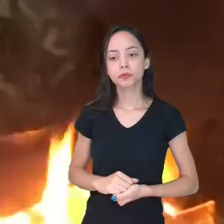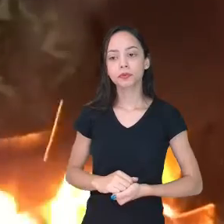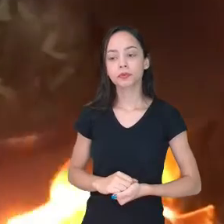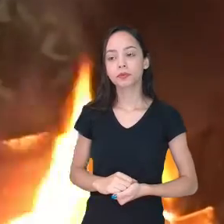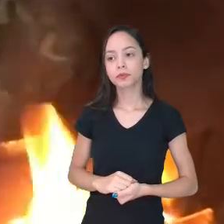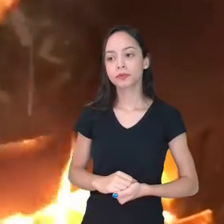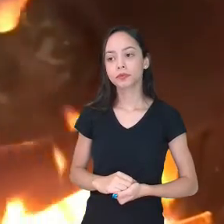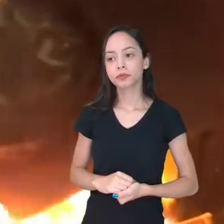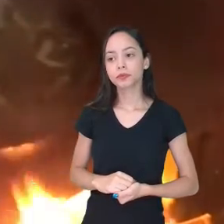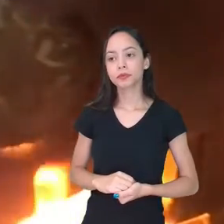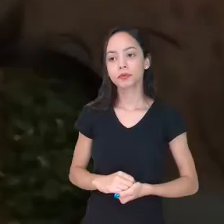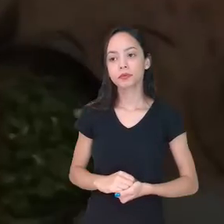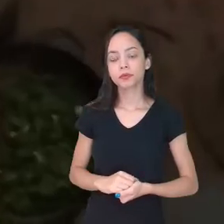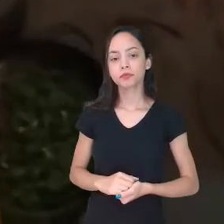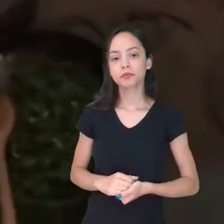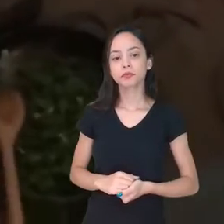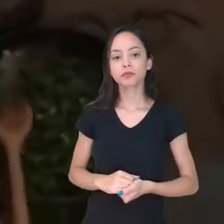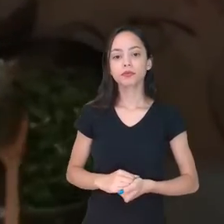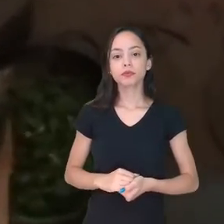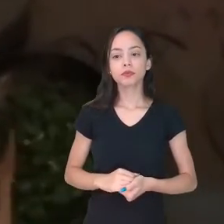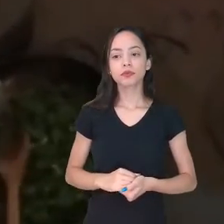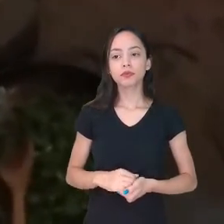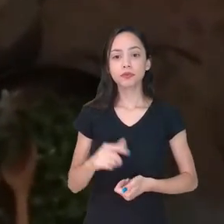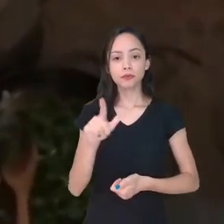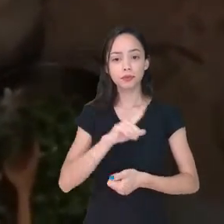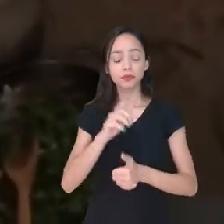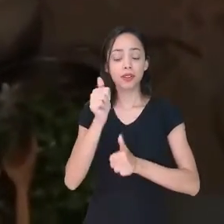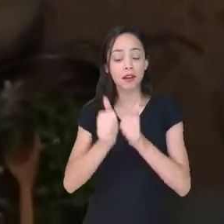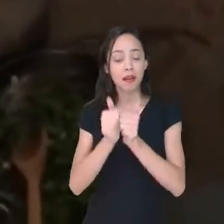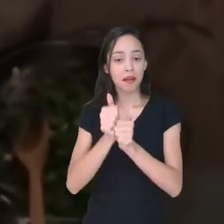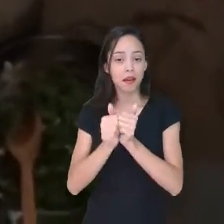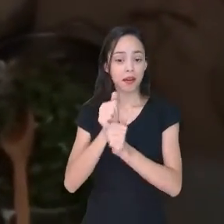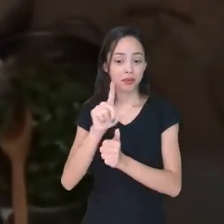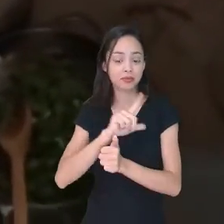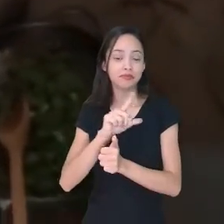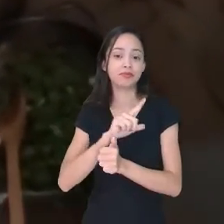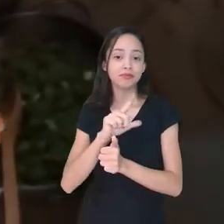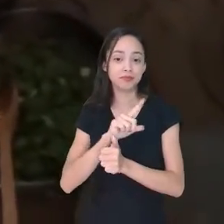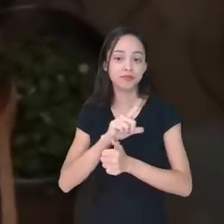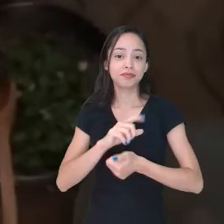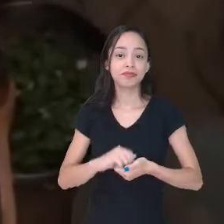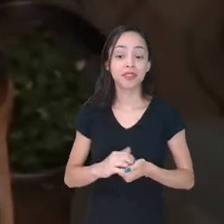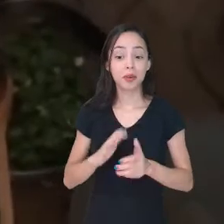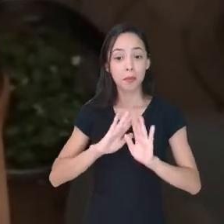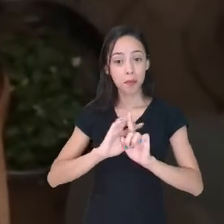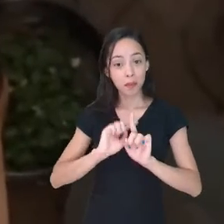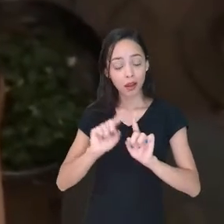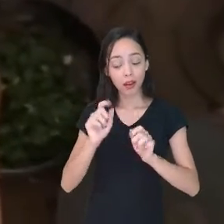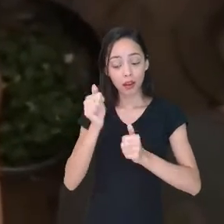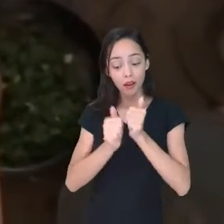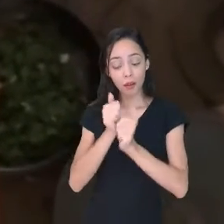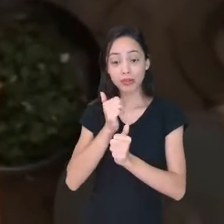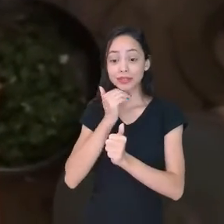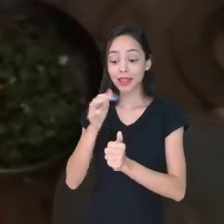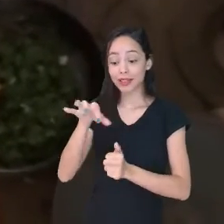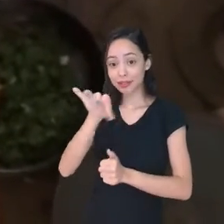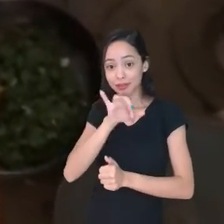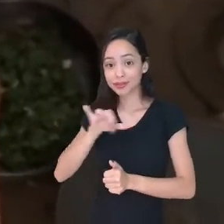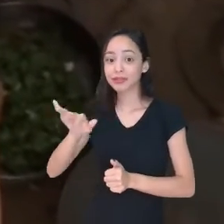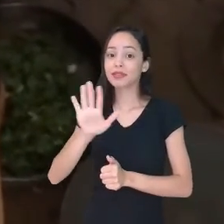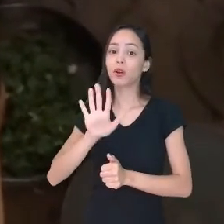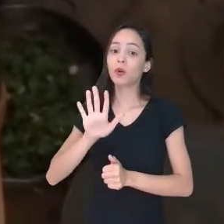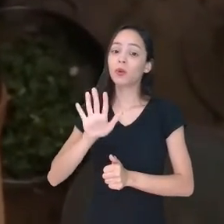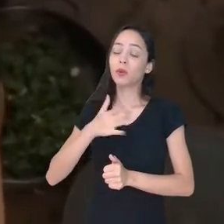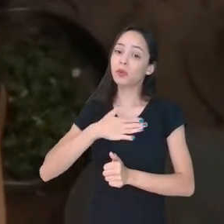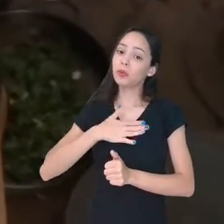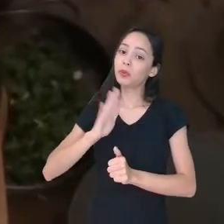Cada um bota o quanto acha que é bom. Tem até um arrozinho já pronto, só que o arroz meu é sem sal, viu? Se quiser pegar o arroz